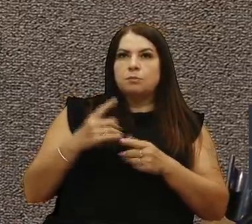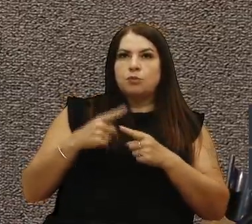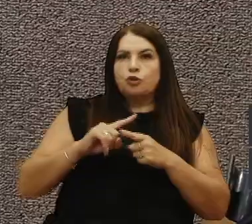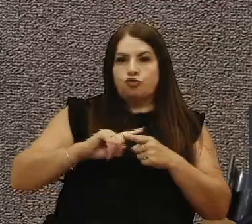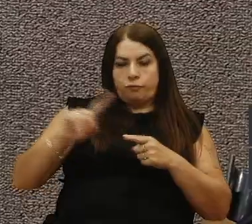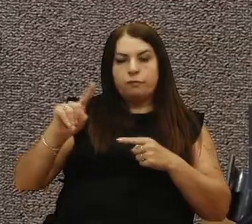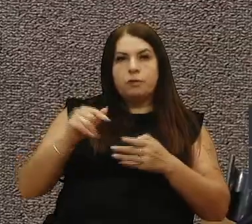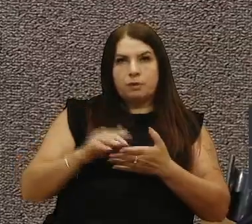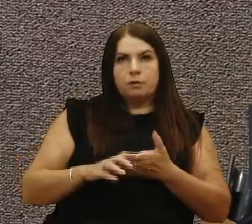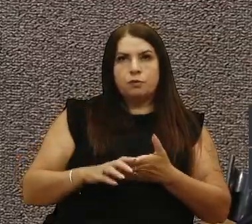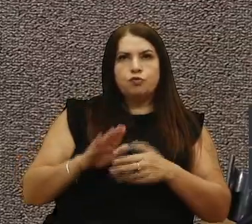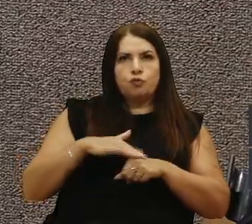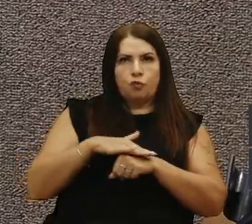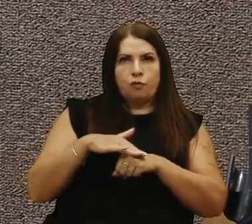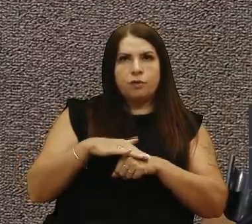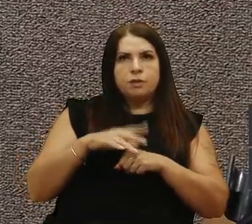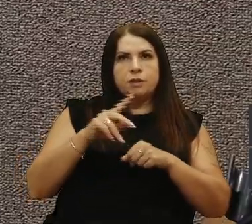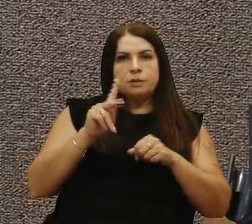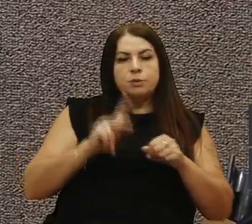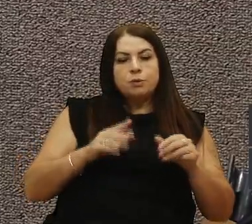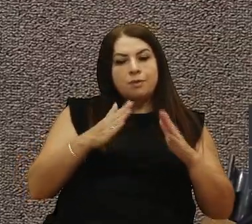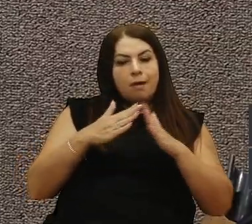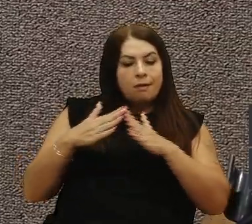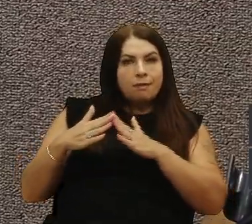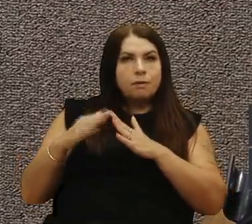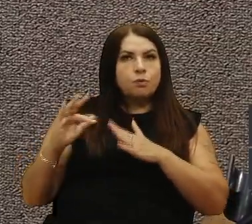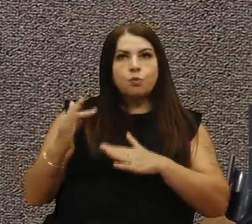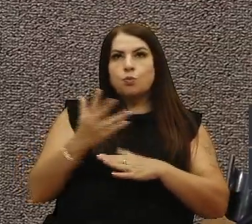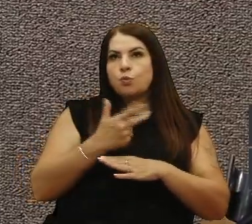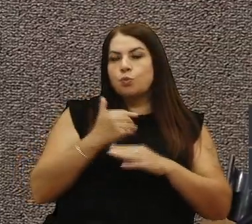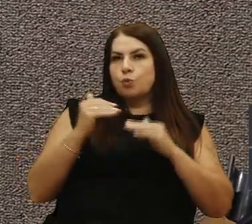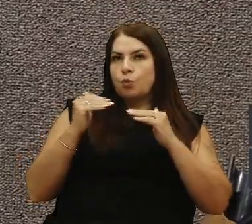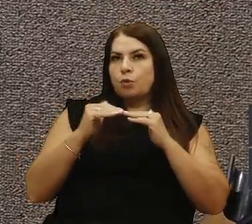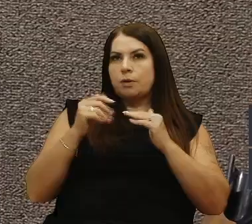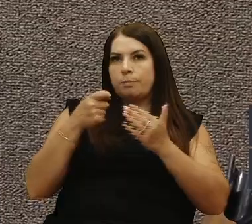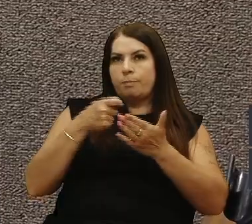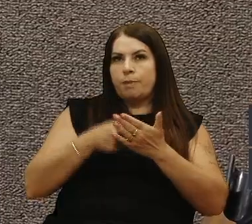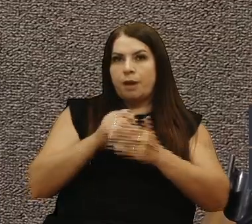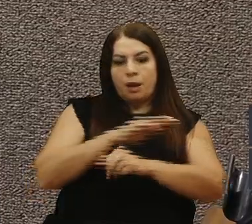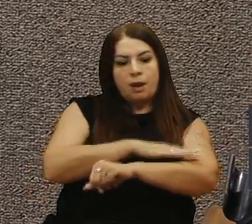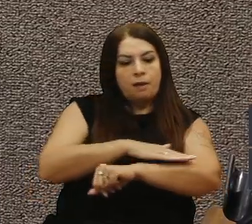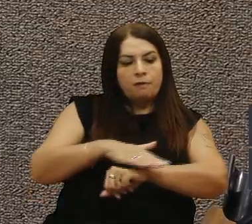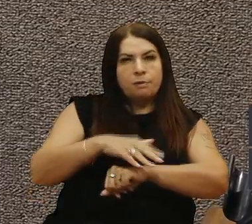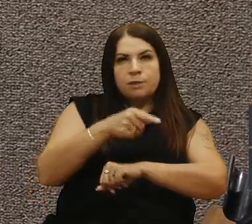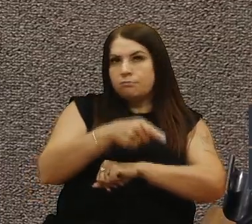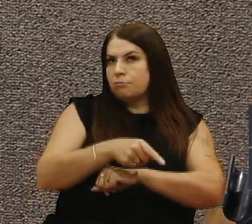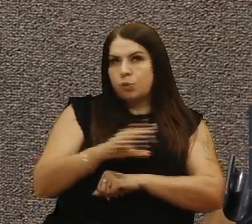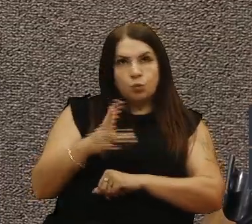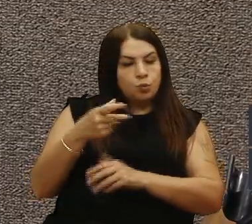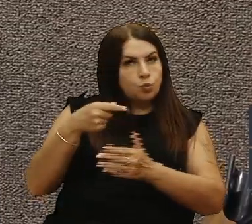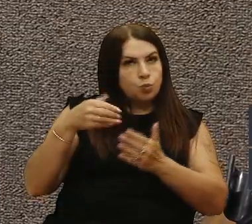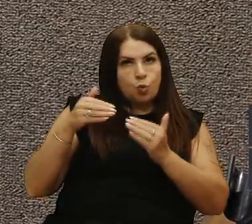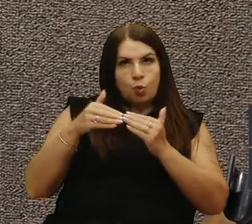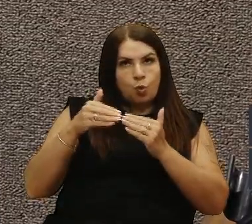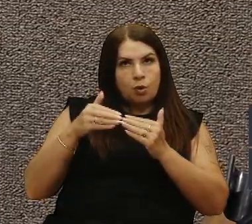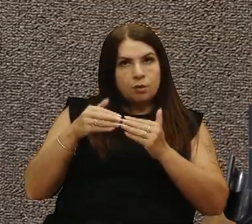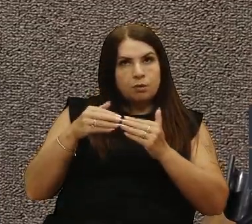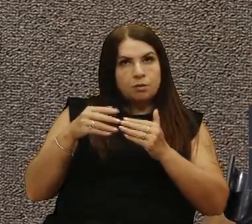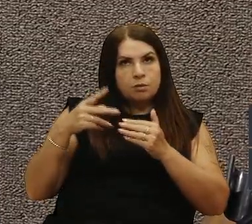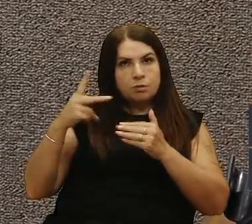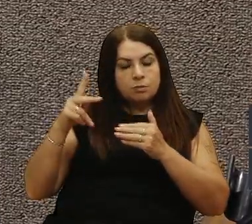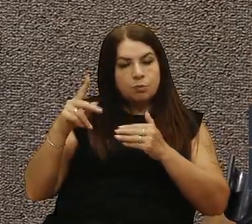estive lá e já conversei com os moradores. Todos concordam em pagar a pavimentação, todos concordam em pagar a sua